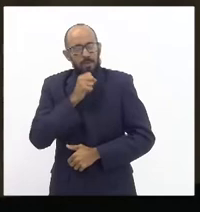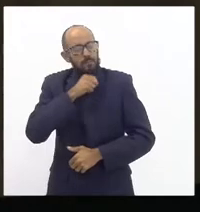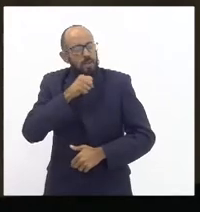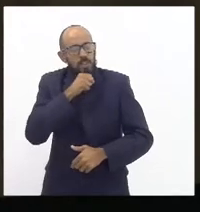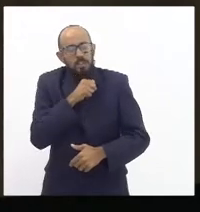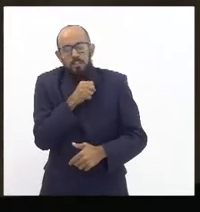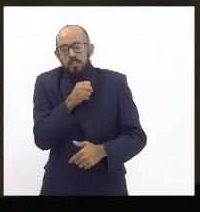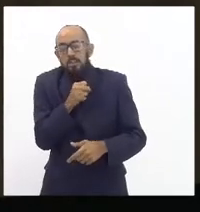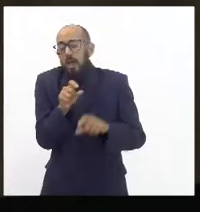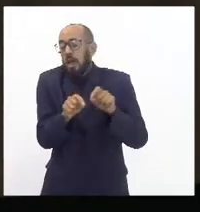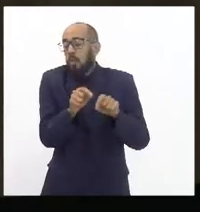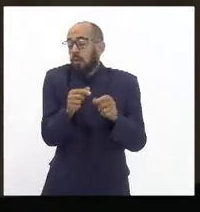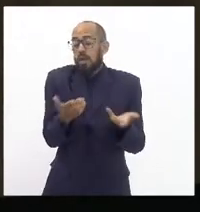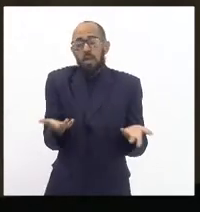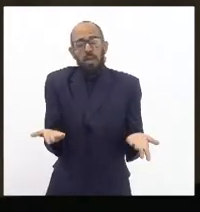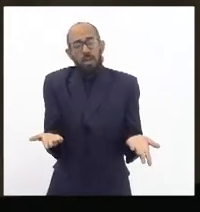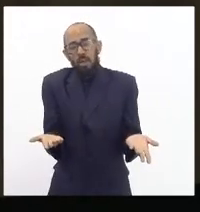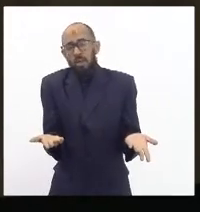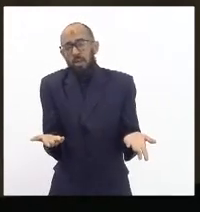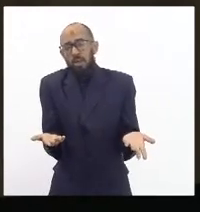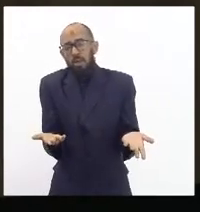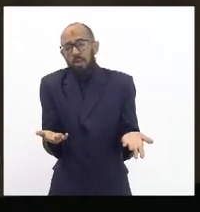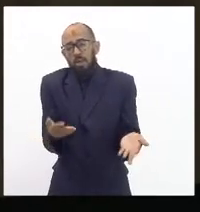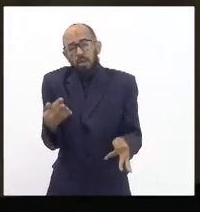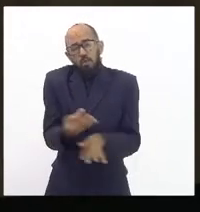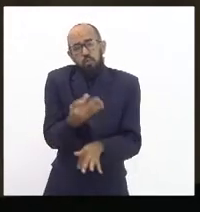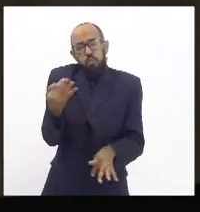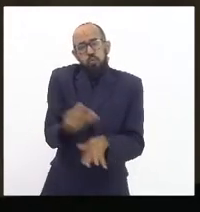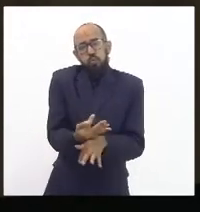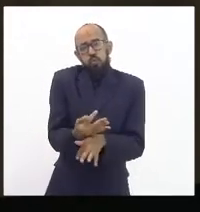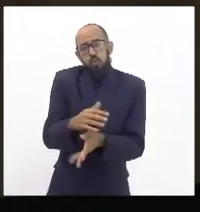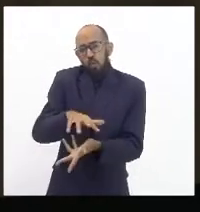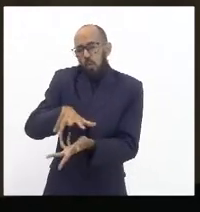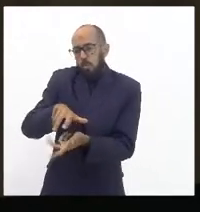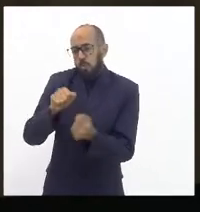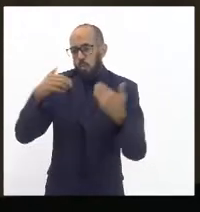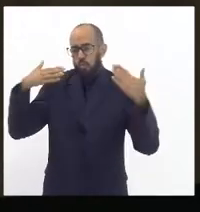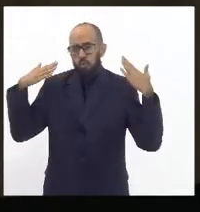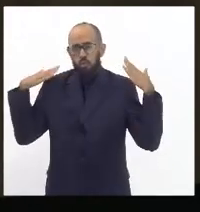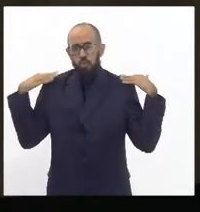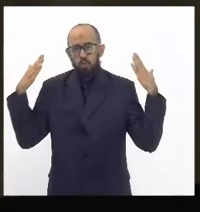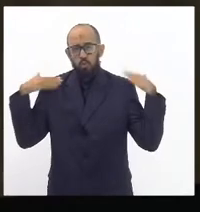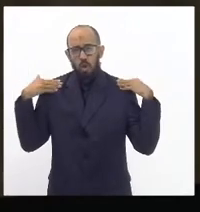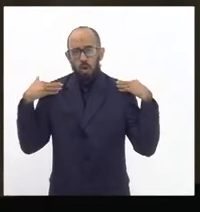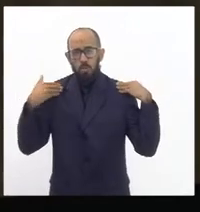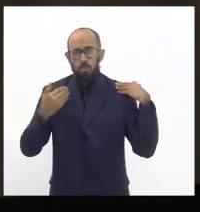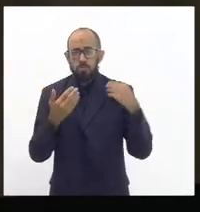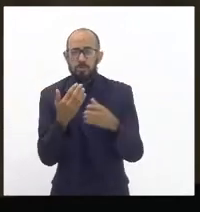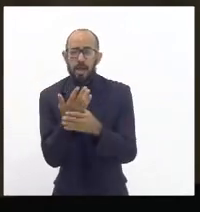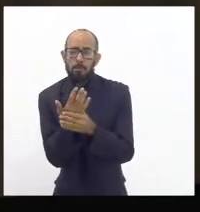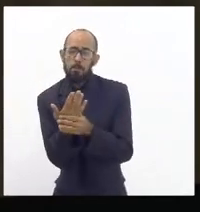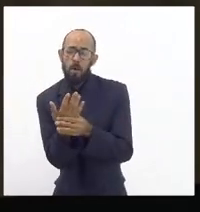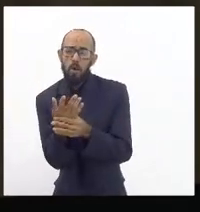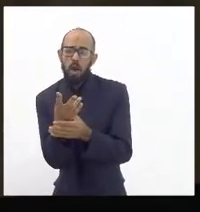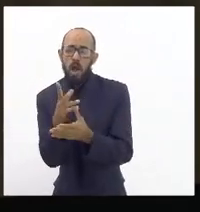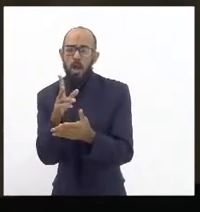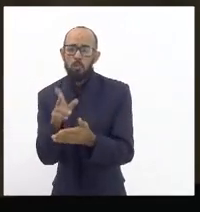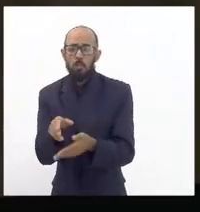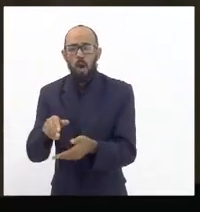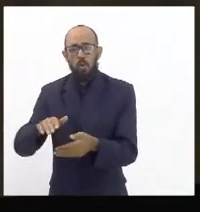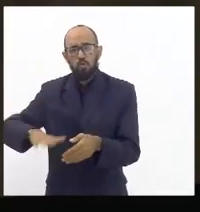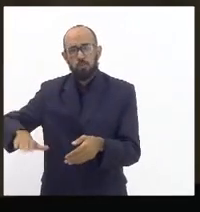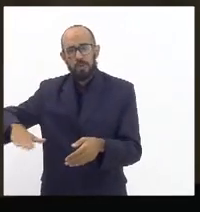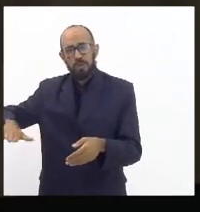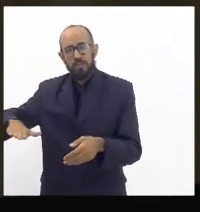que é a velhice teus ombros suportam o mundo e ele não pesa mais que a mão de uma criança as